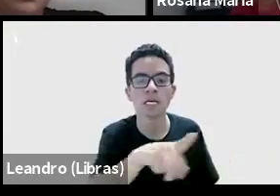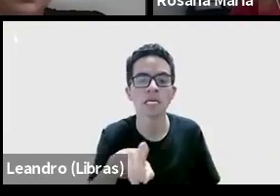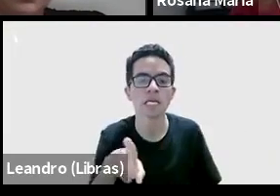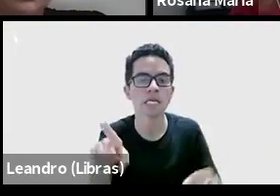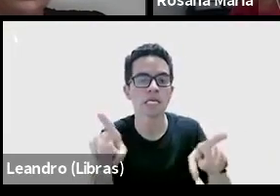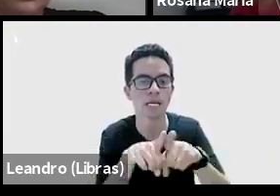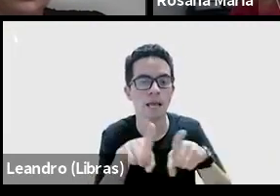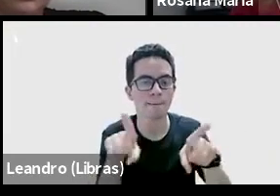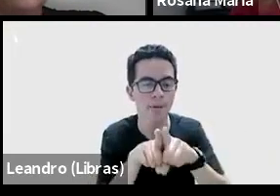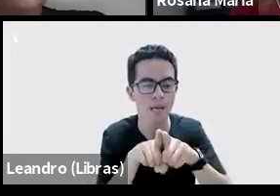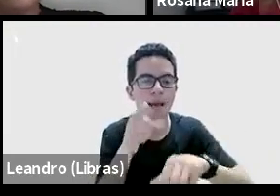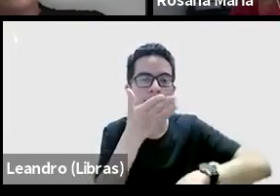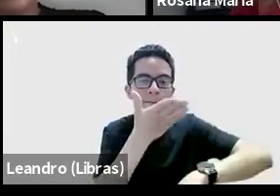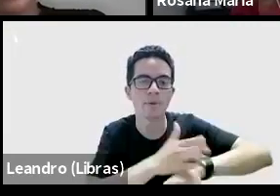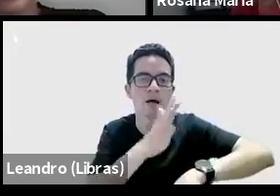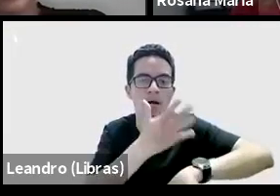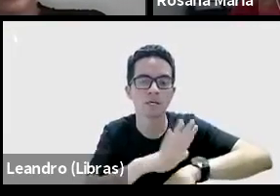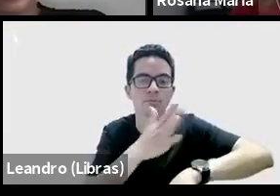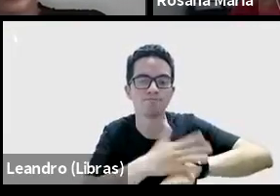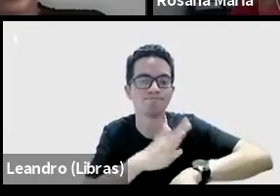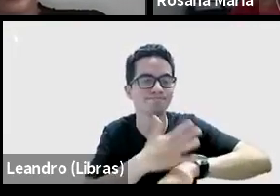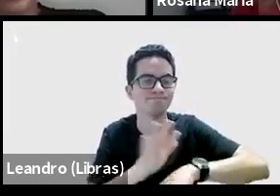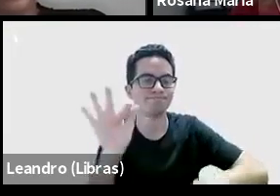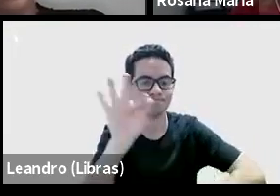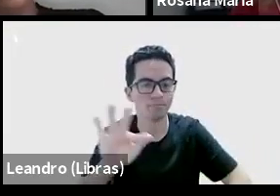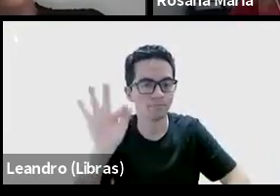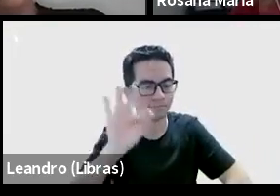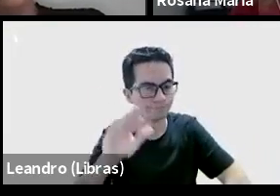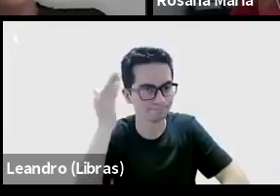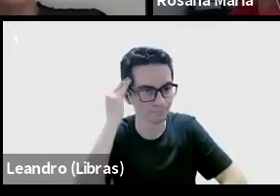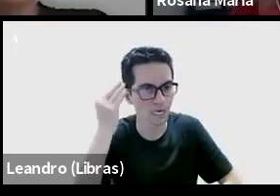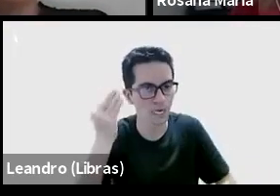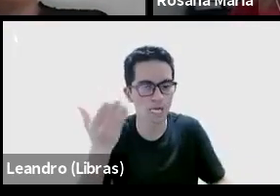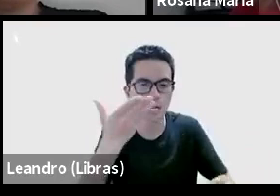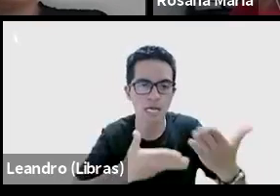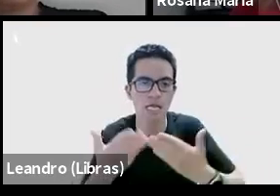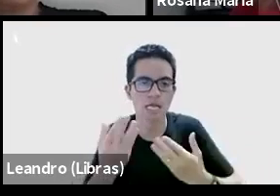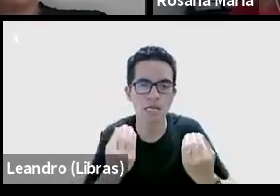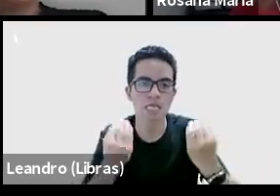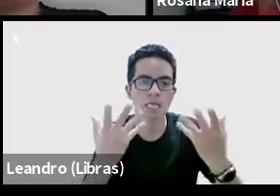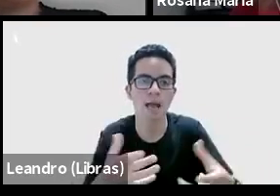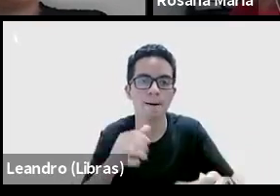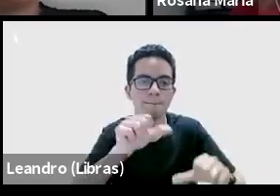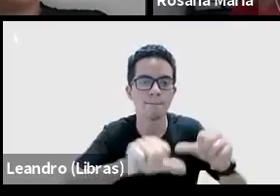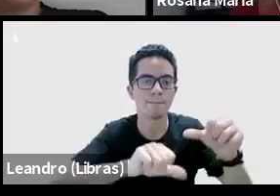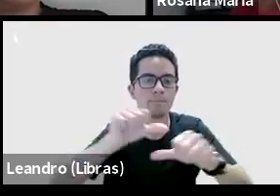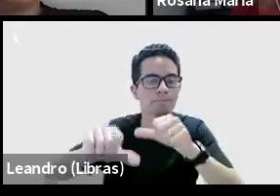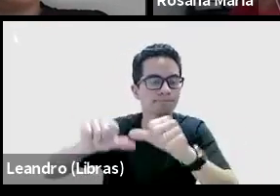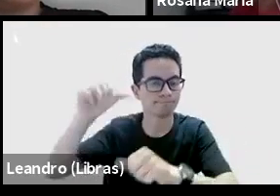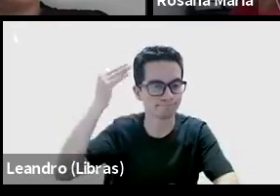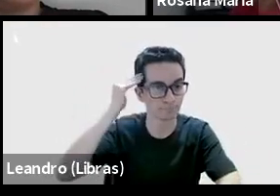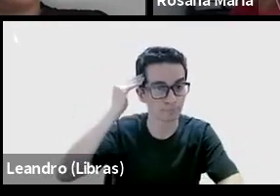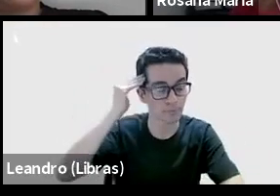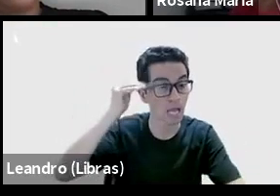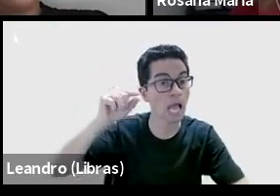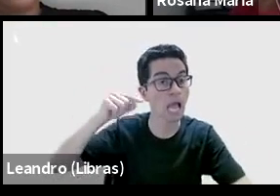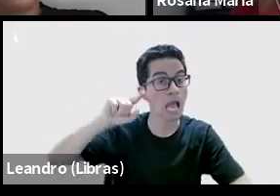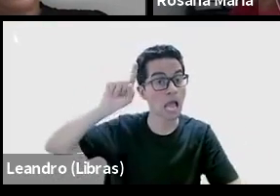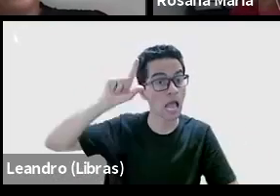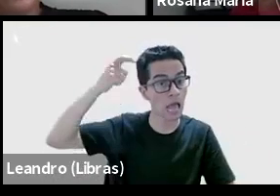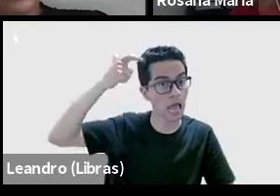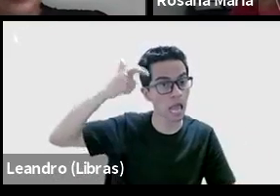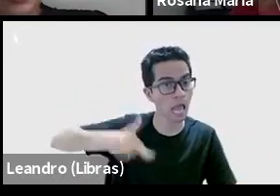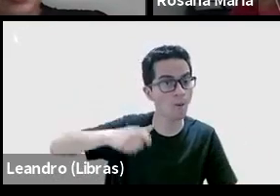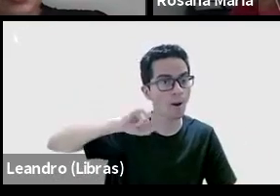prática, que caminhos a universidade pode contribuir para essa transformação mesmo, né? E aí eu puxo um pouco também para o que eu